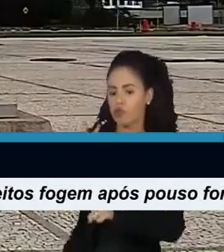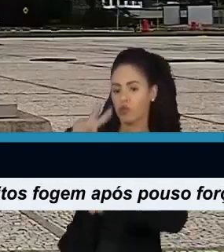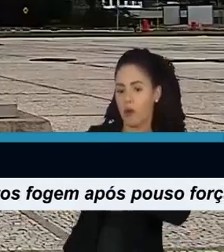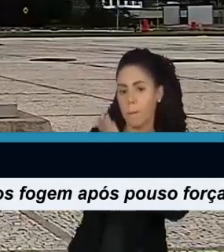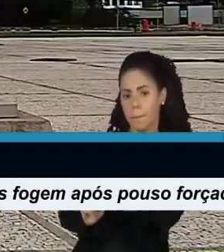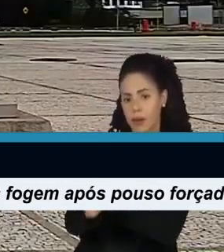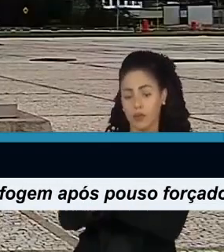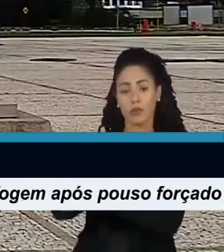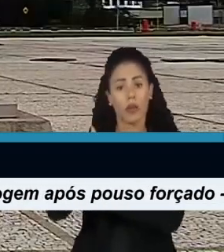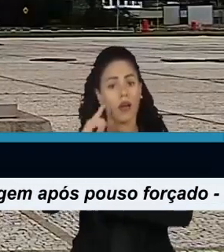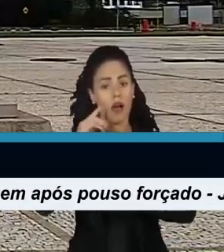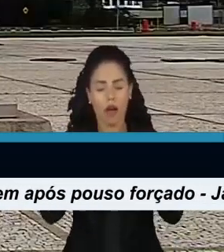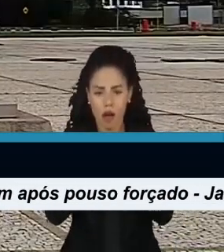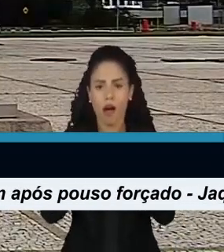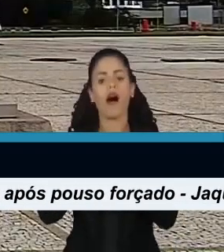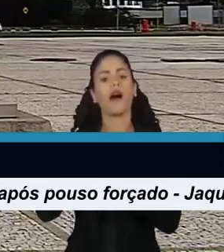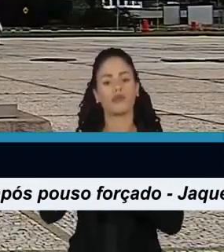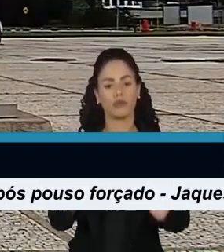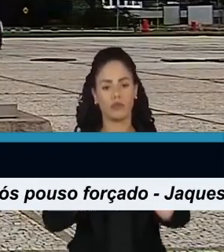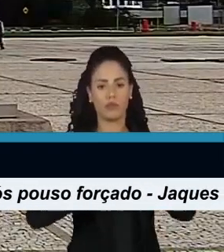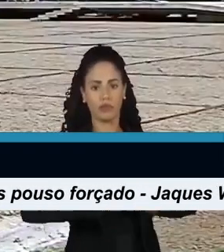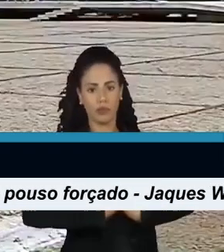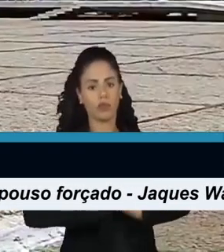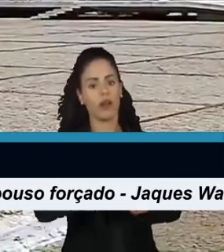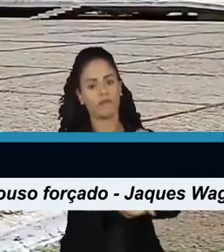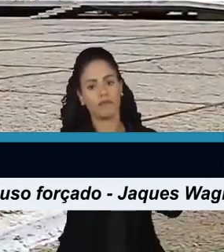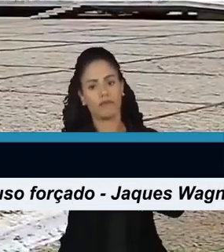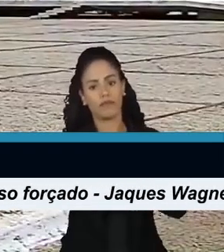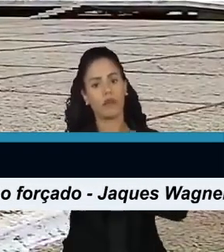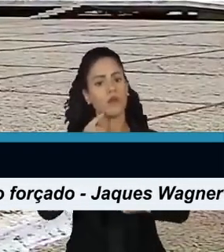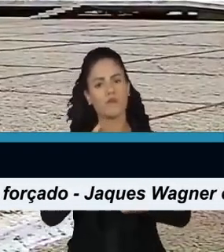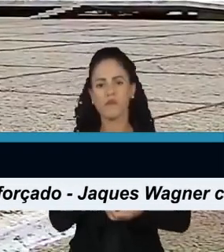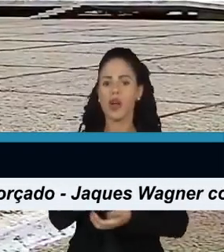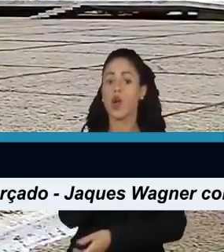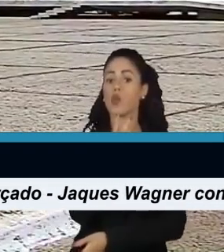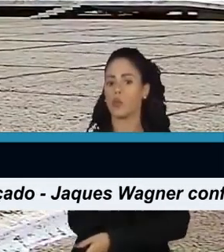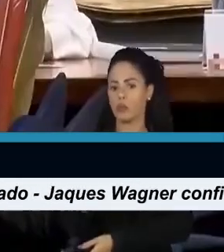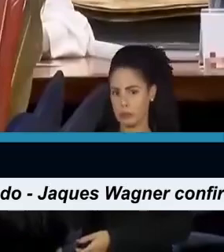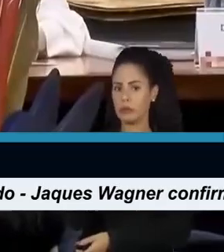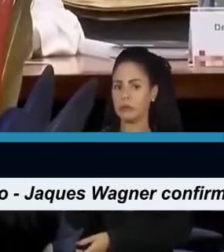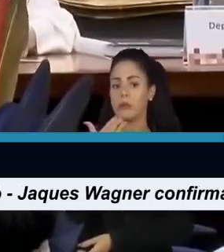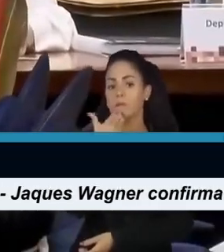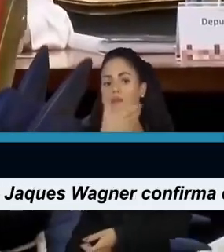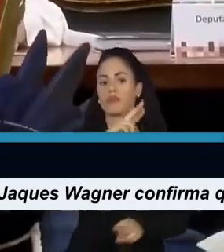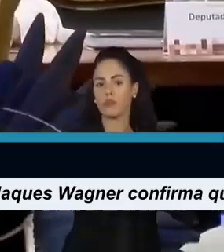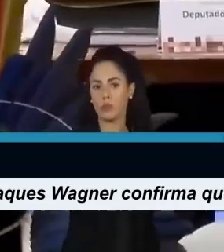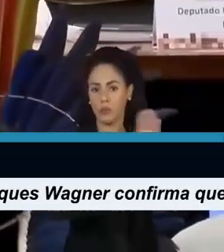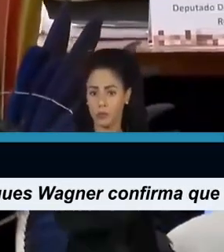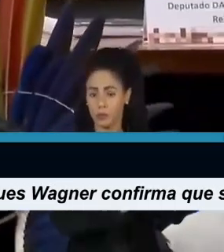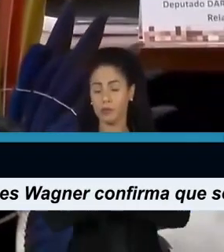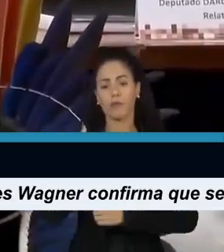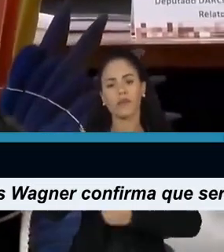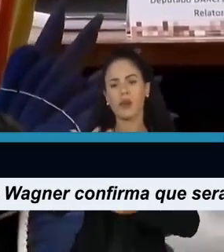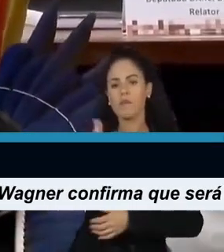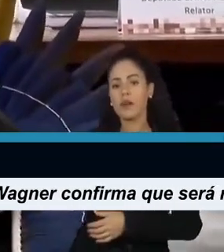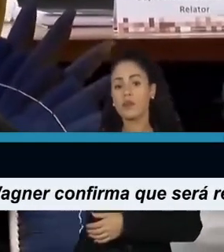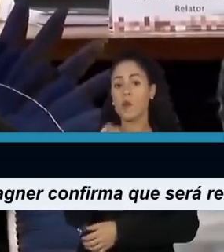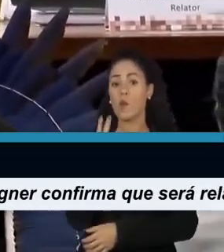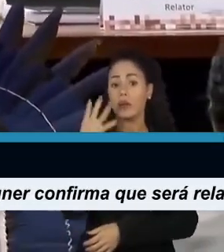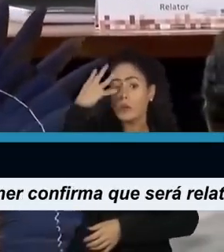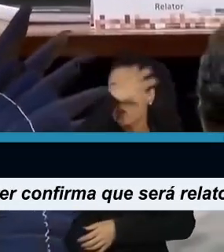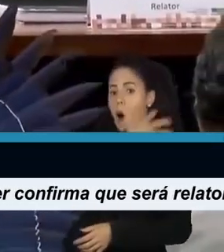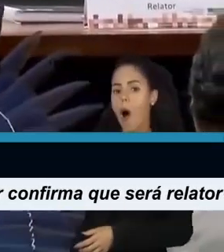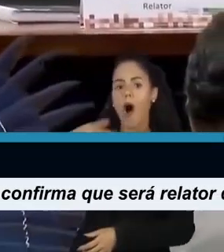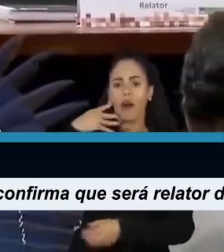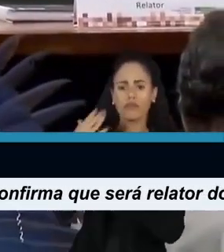Chiquinho, decretada pelo Supremo Tribunal Federal há pouco mais de 2 semanas. A discussão durou cerca de